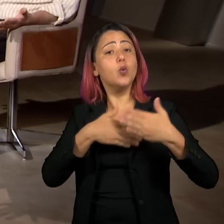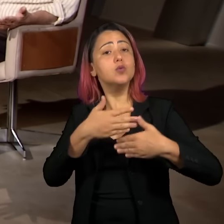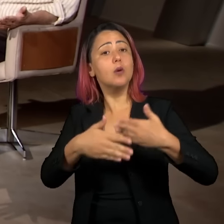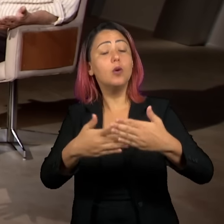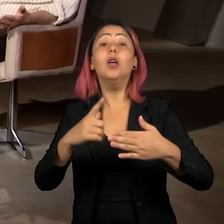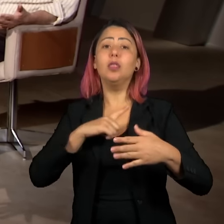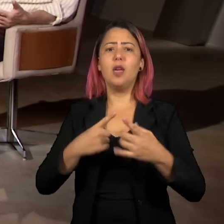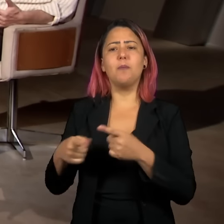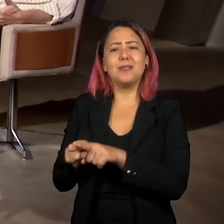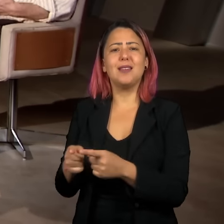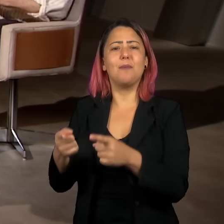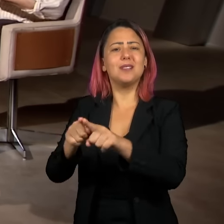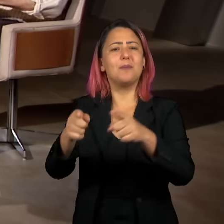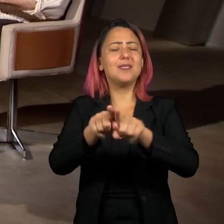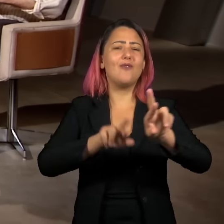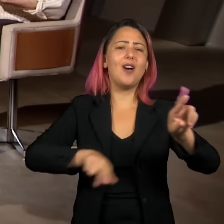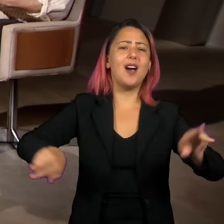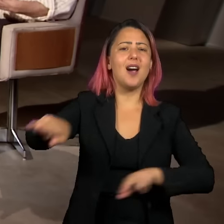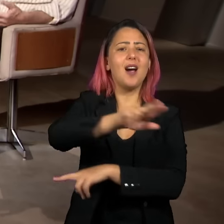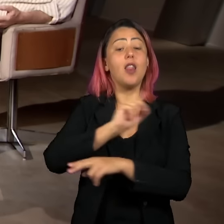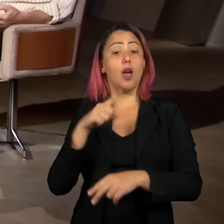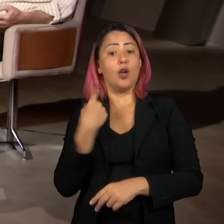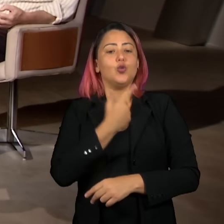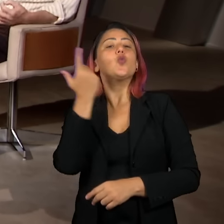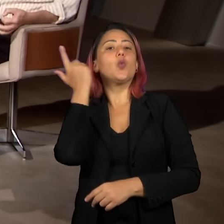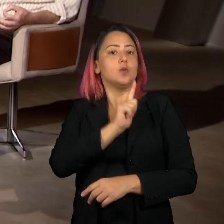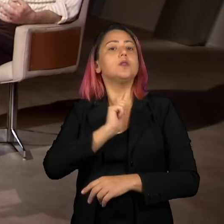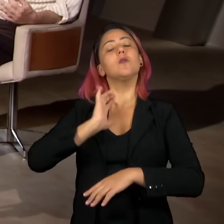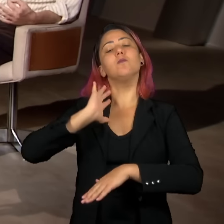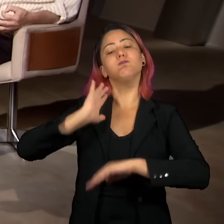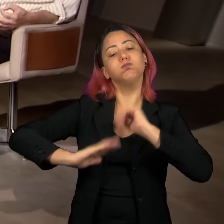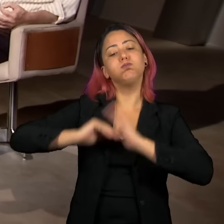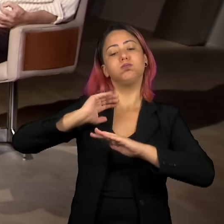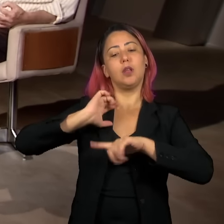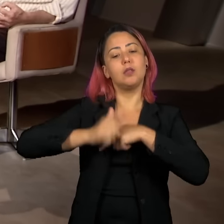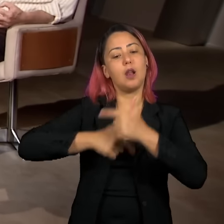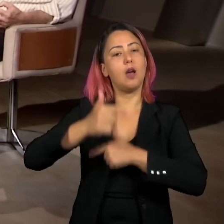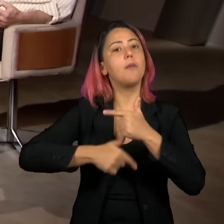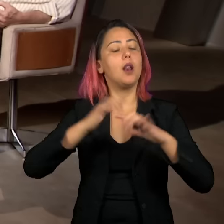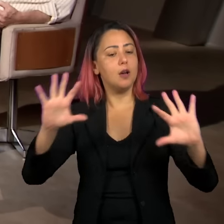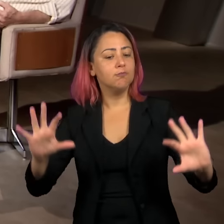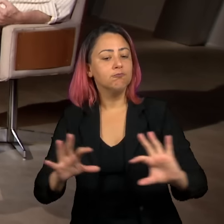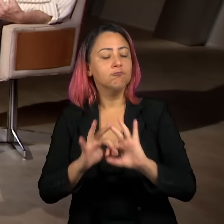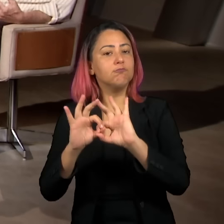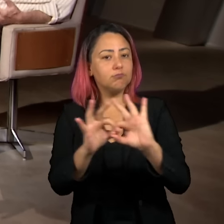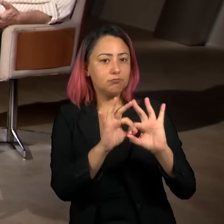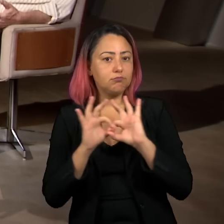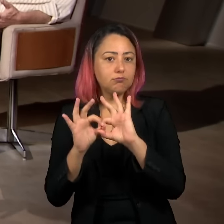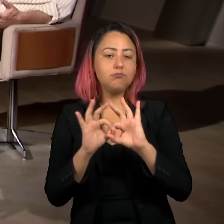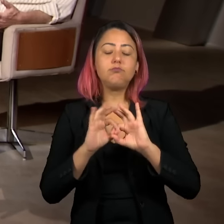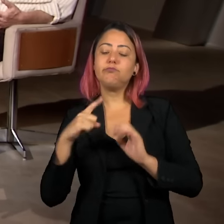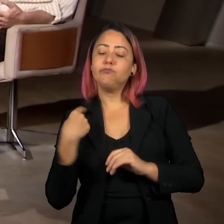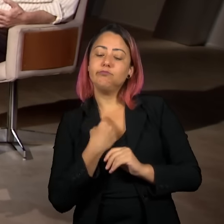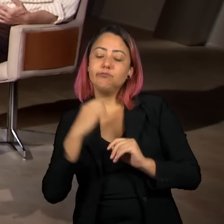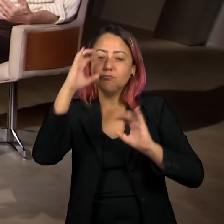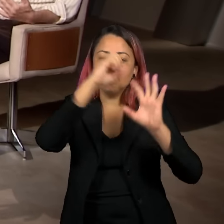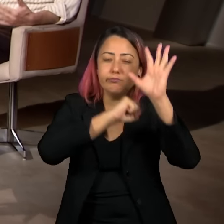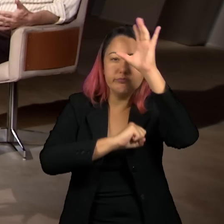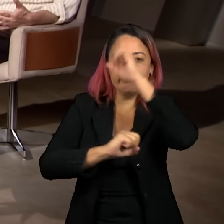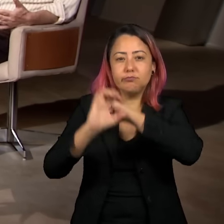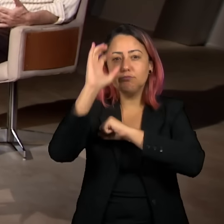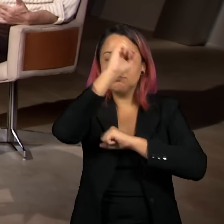parceria com as escolas para trabalhar junto e nessa parceria a gente aprendeu que